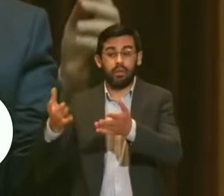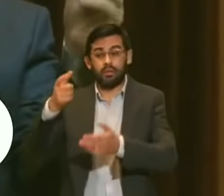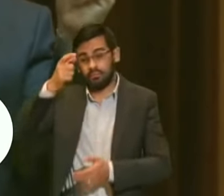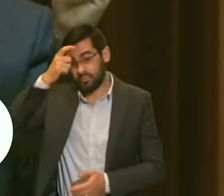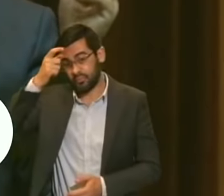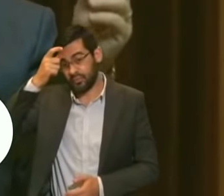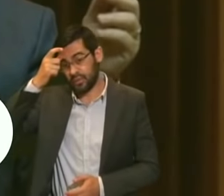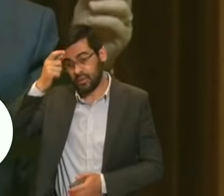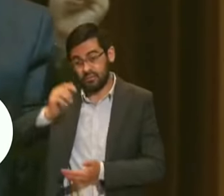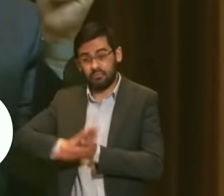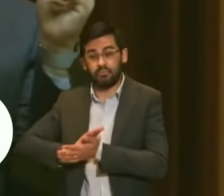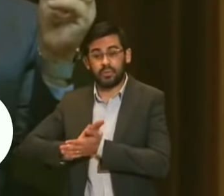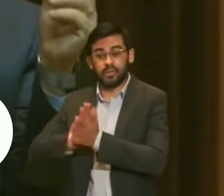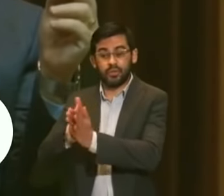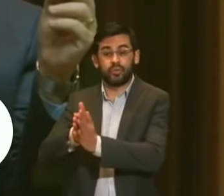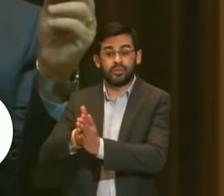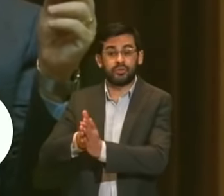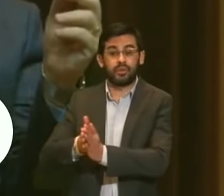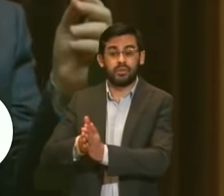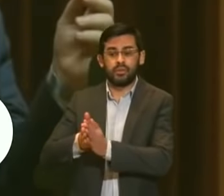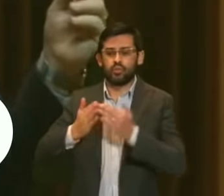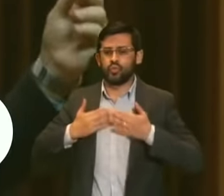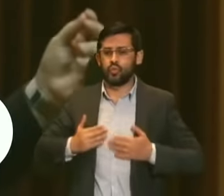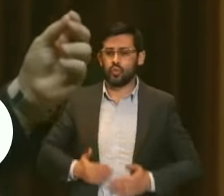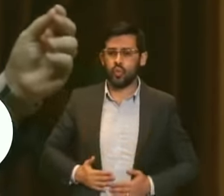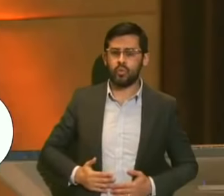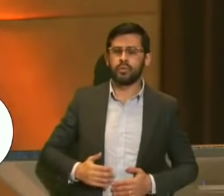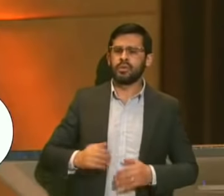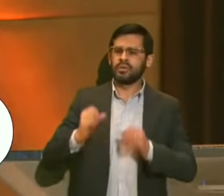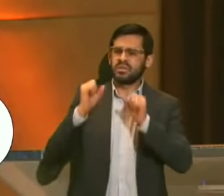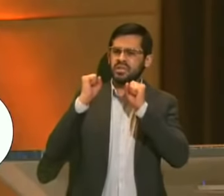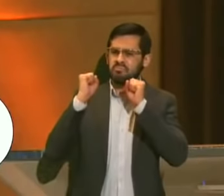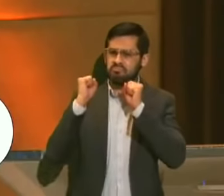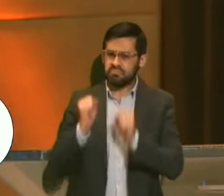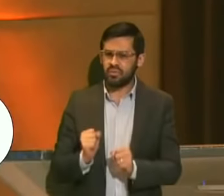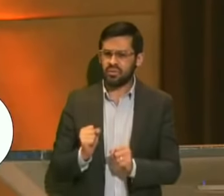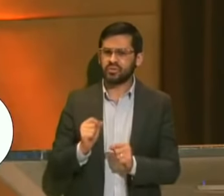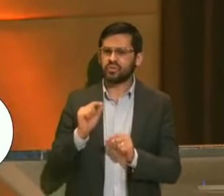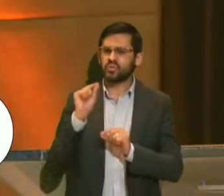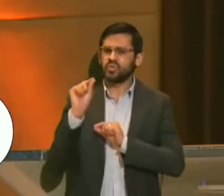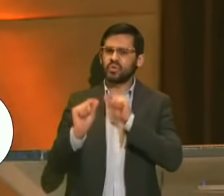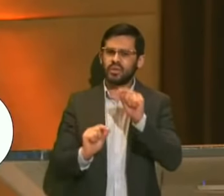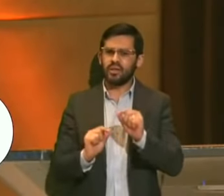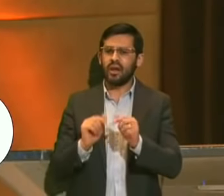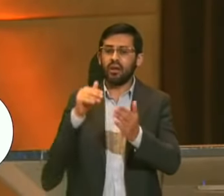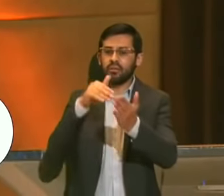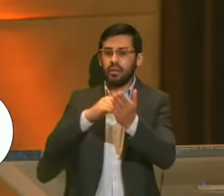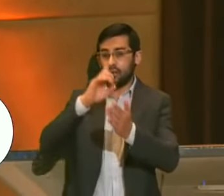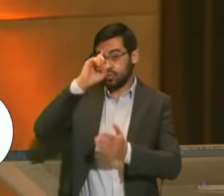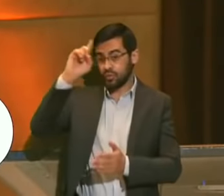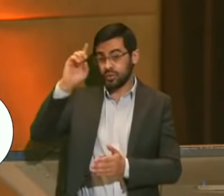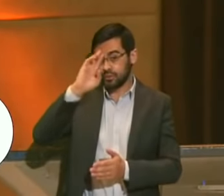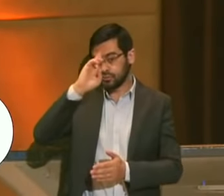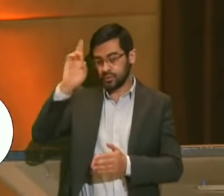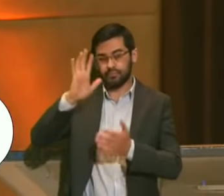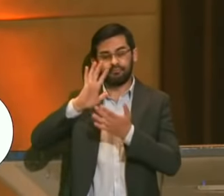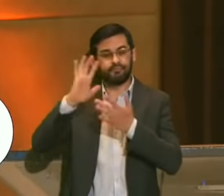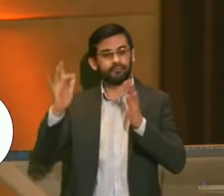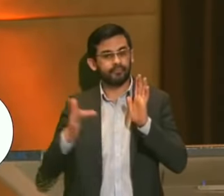Satanás para destruição da sua carne, para que possa ser alcançada até o dia do Senhor Jesus